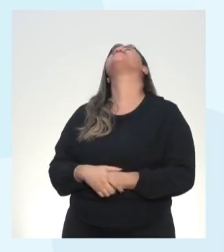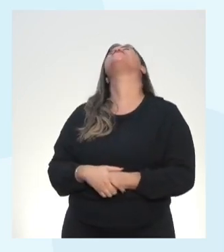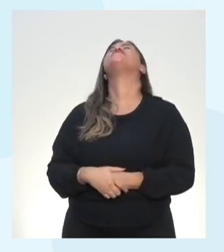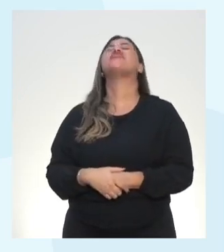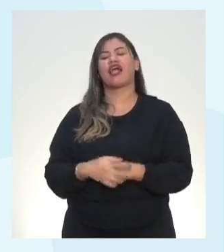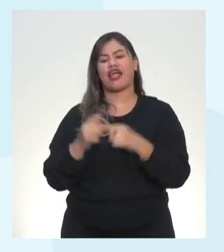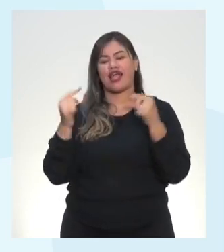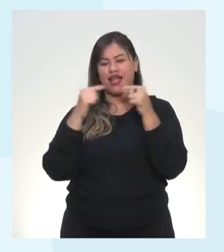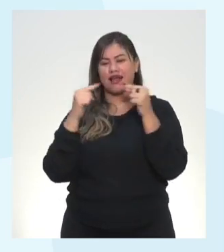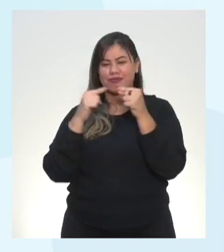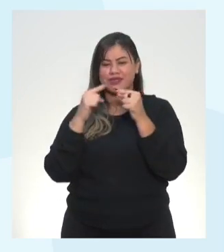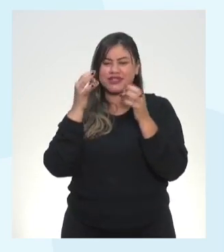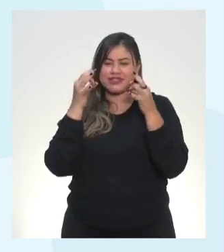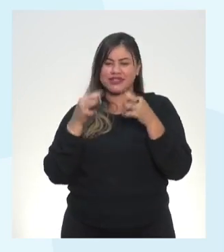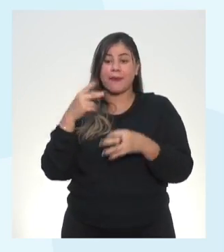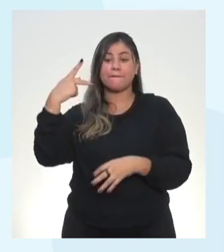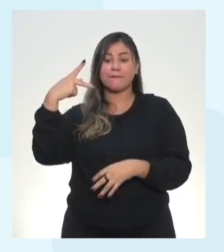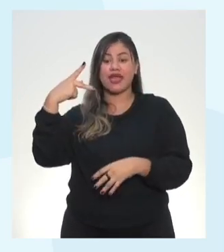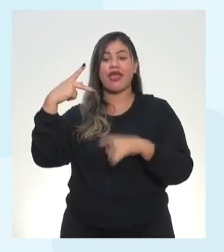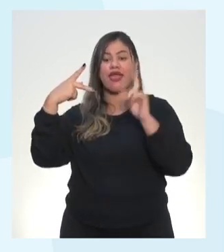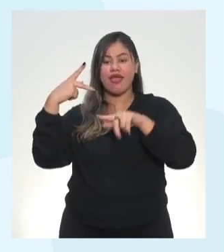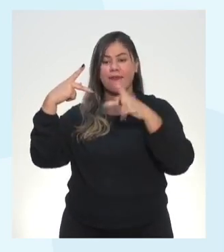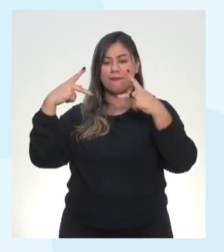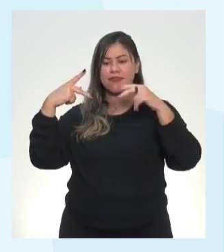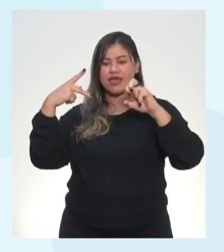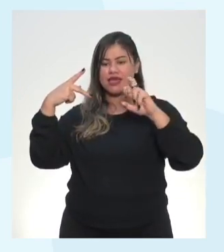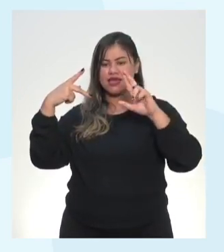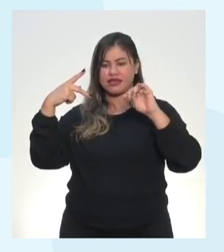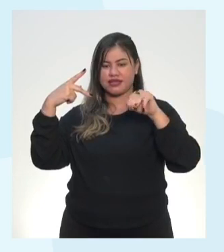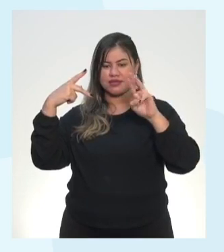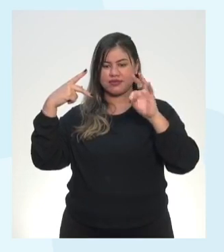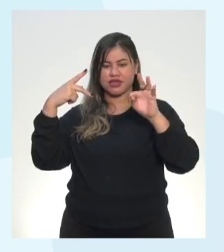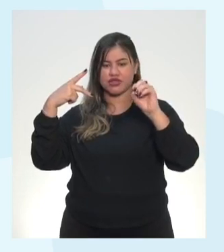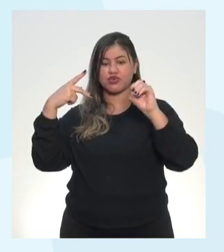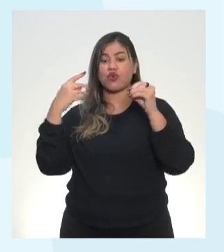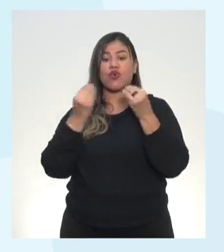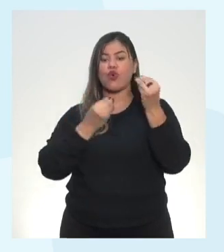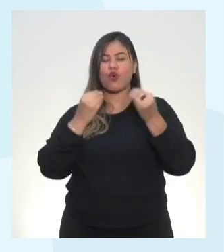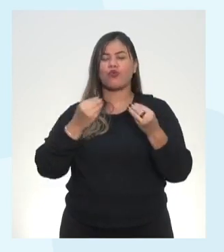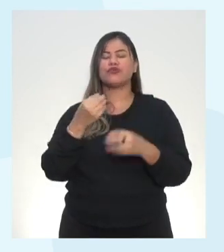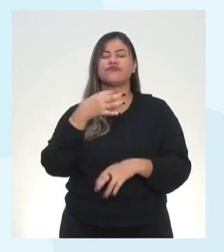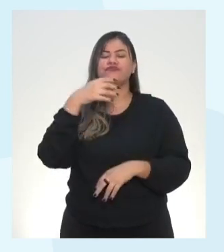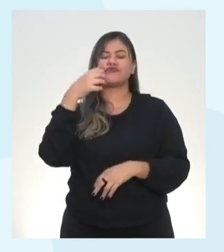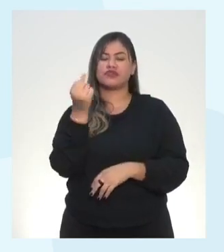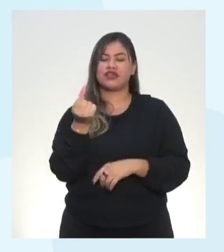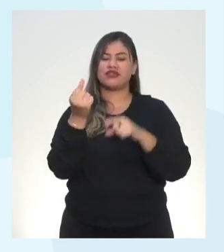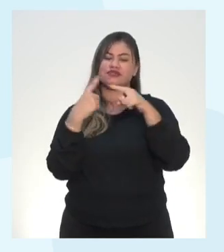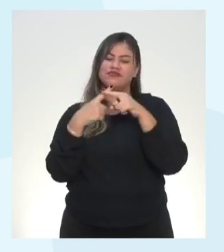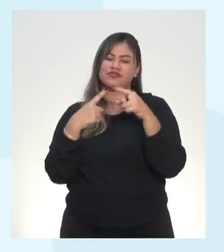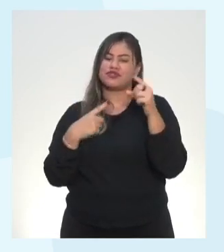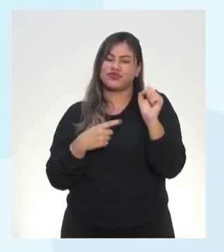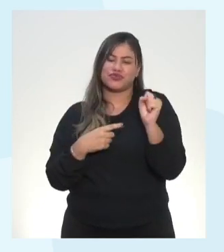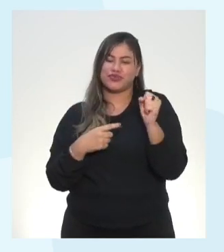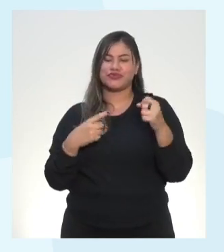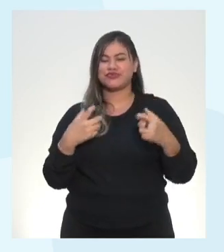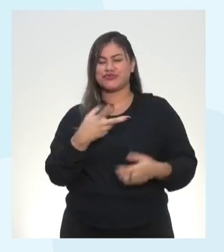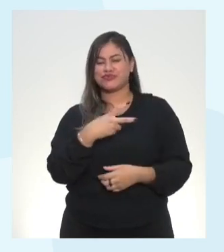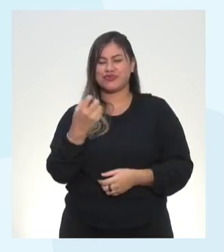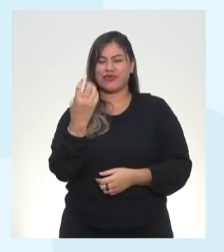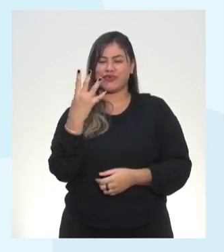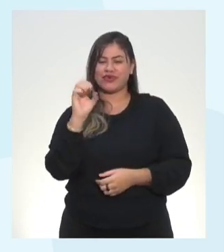Escola Catalano. A Escola Ayrton Bush, eu não sei de onde que é, porque não tinha um lugar, mas é escola. Manda um abraço pro pessoal aí. Pessoal de Osasco,